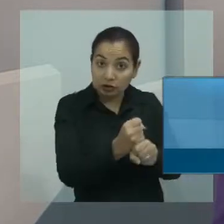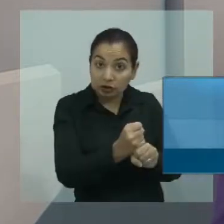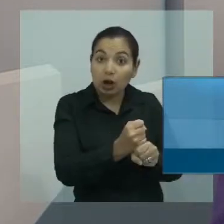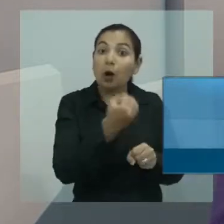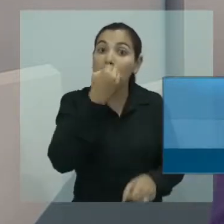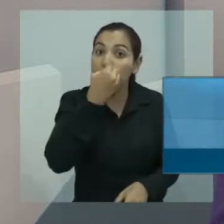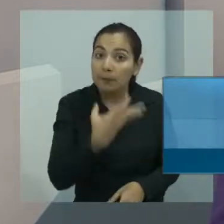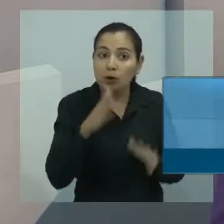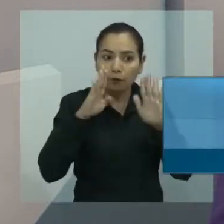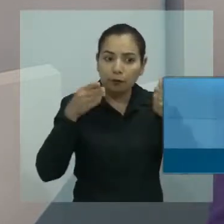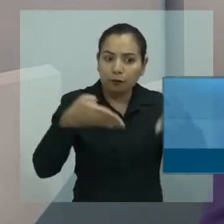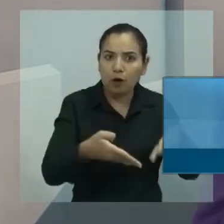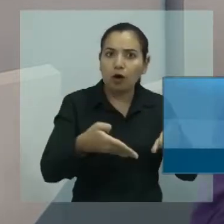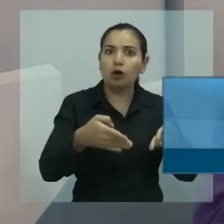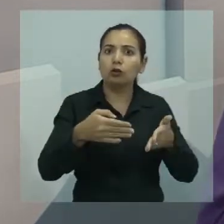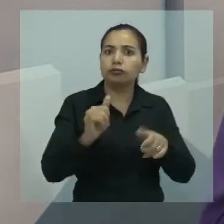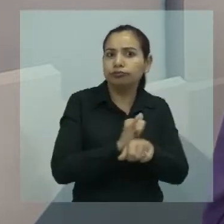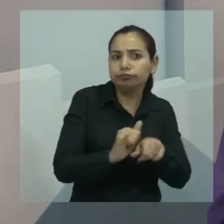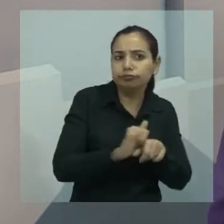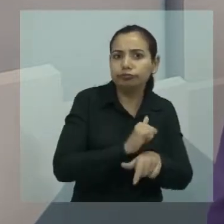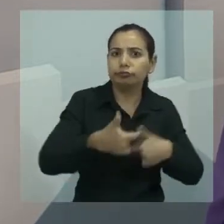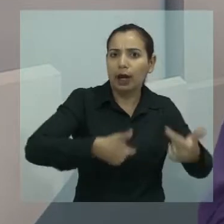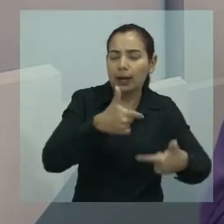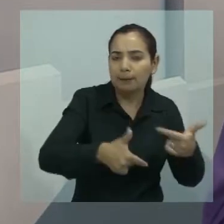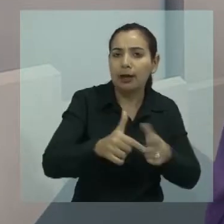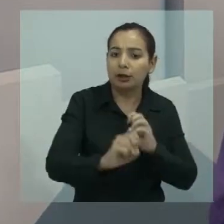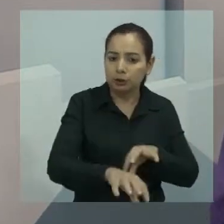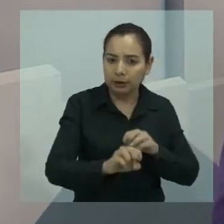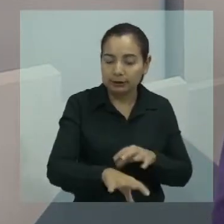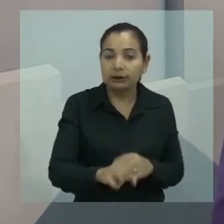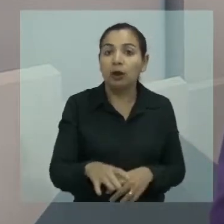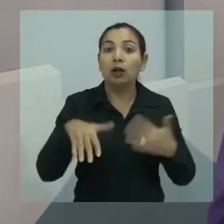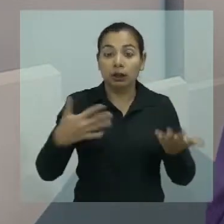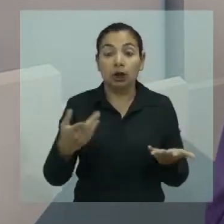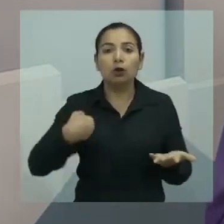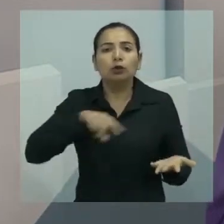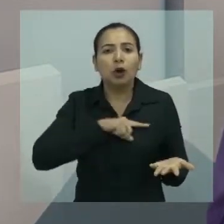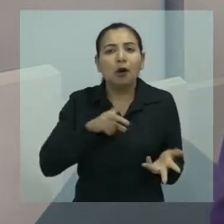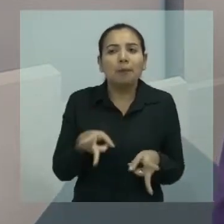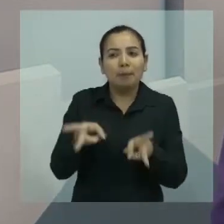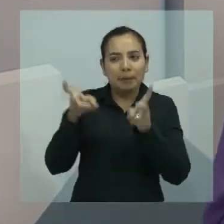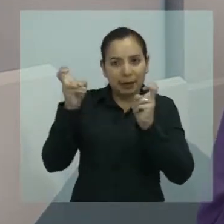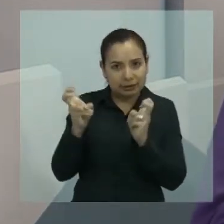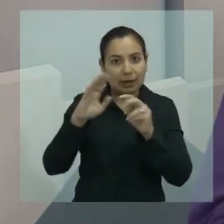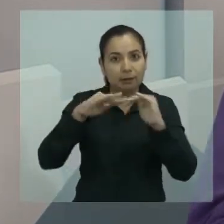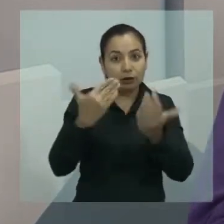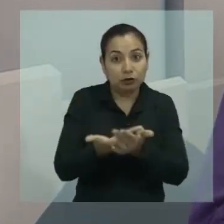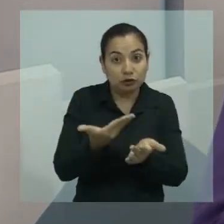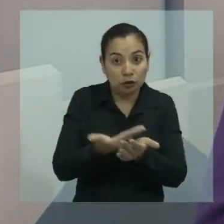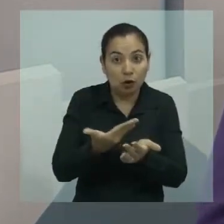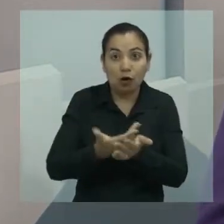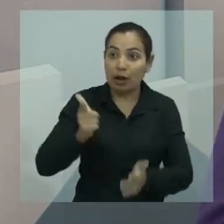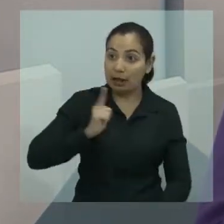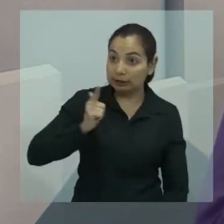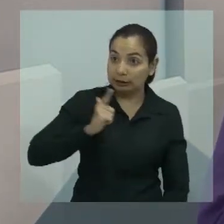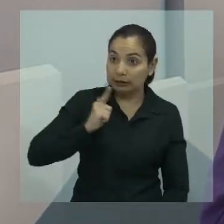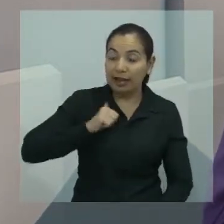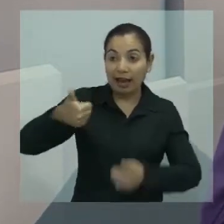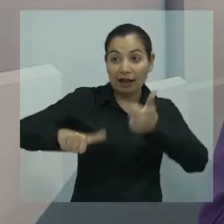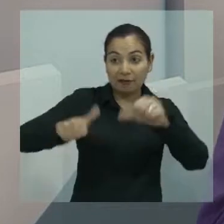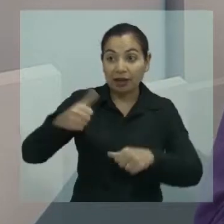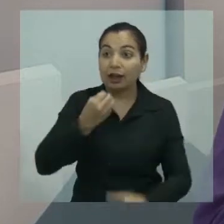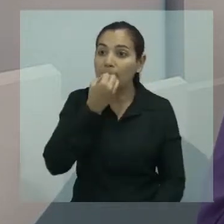num exercício da profissão, ter uma gestão que tenha foco nos resultados educacionais e onde a